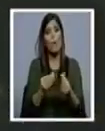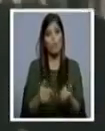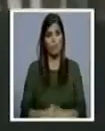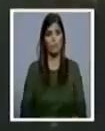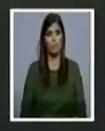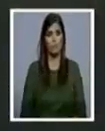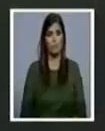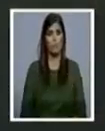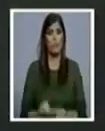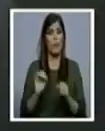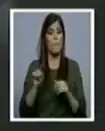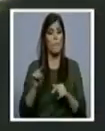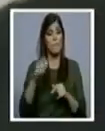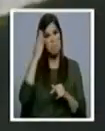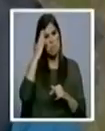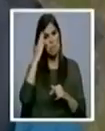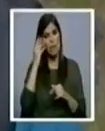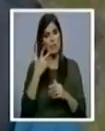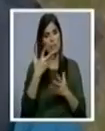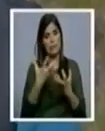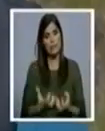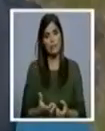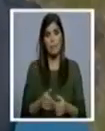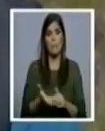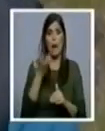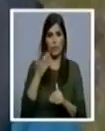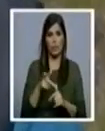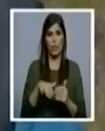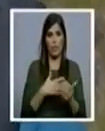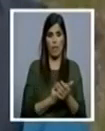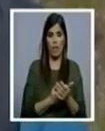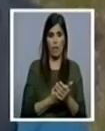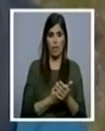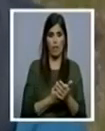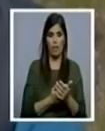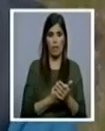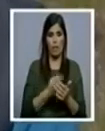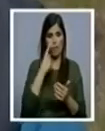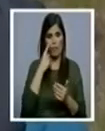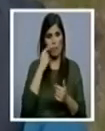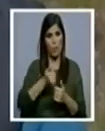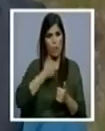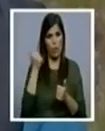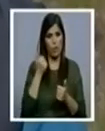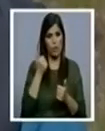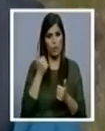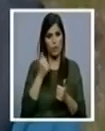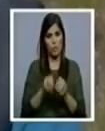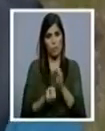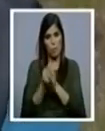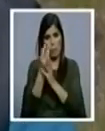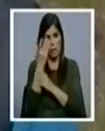úmida. Em princípio, uma maior sedimentação proporcionará um habitat mais adequado para